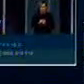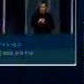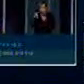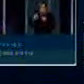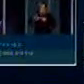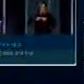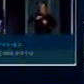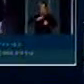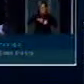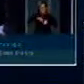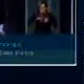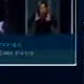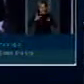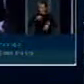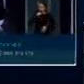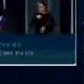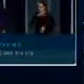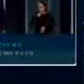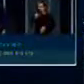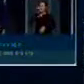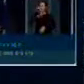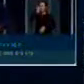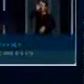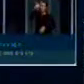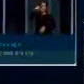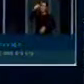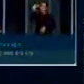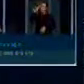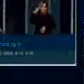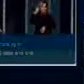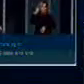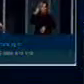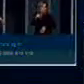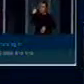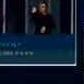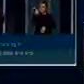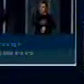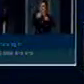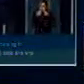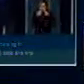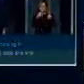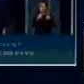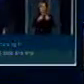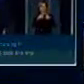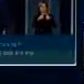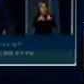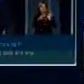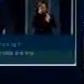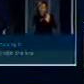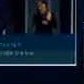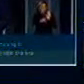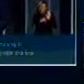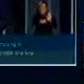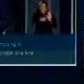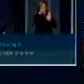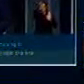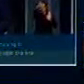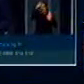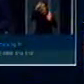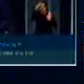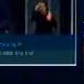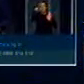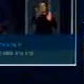para mim, cancelei o meu voo que estava indo para o Maranhão para vir fazer aqui essa denúncia, porque chegou esse ofício lá na prefeitura